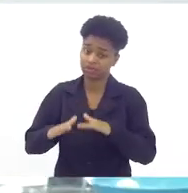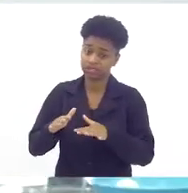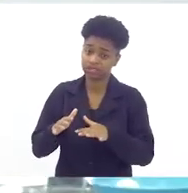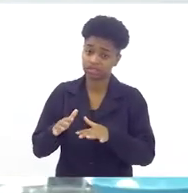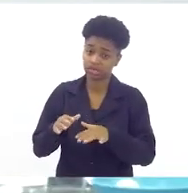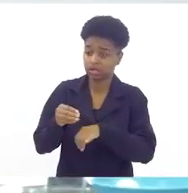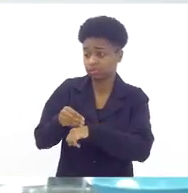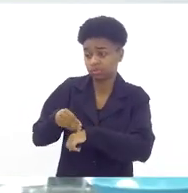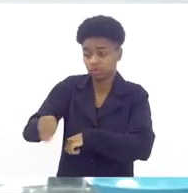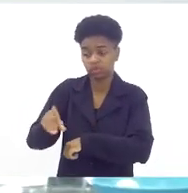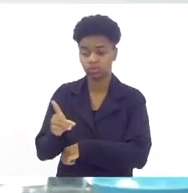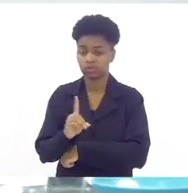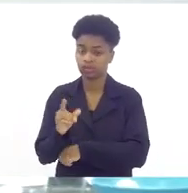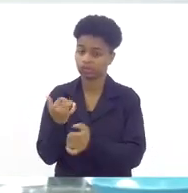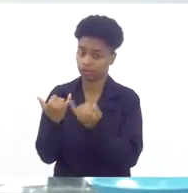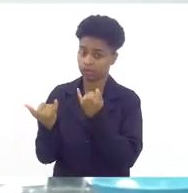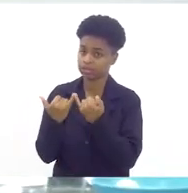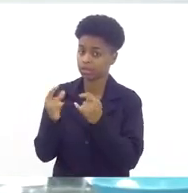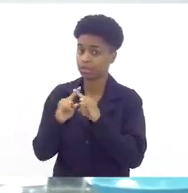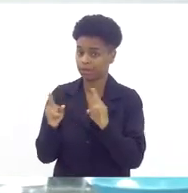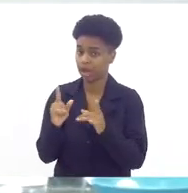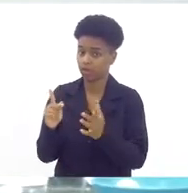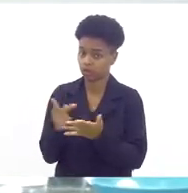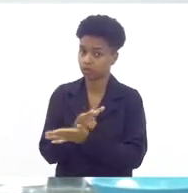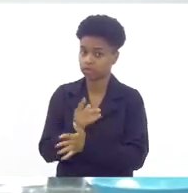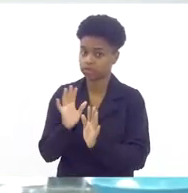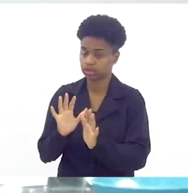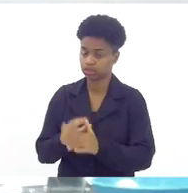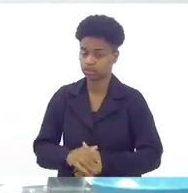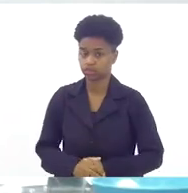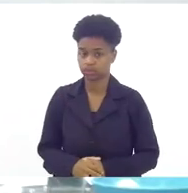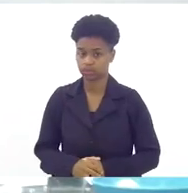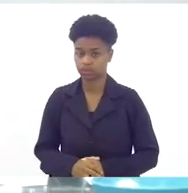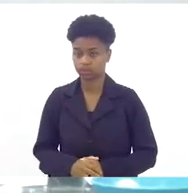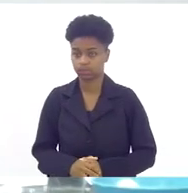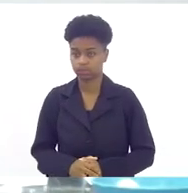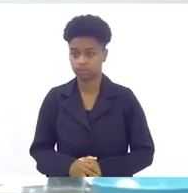até você essas informações mas isso está acontecendo